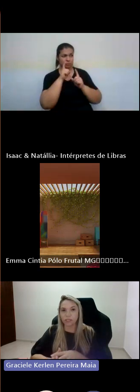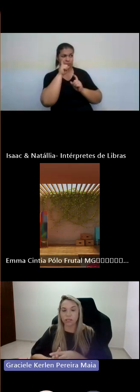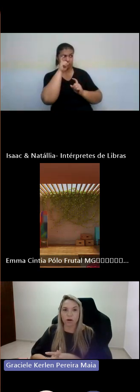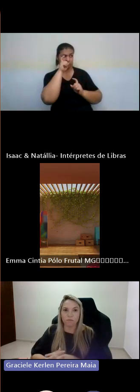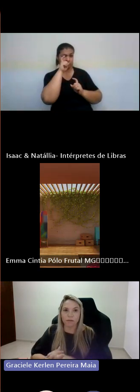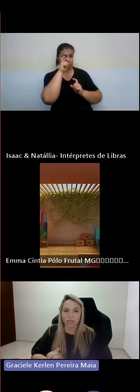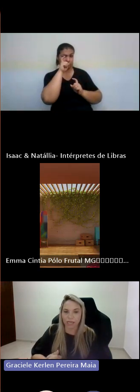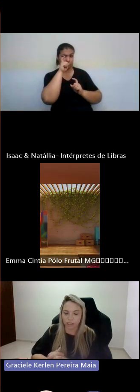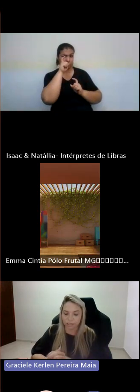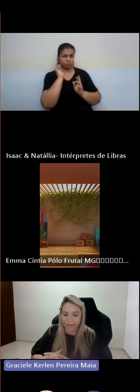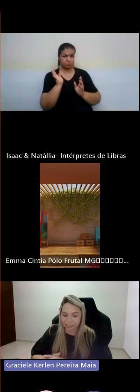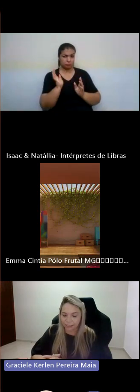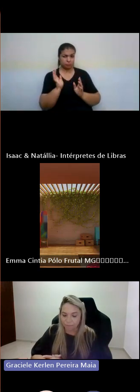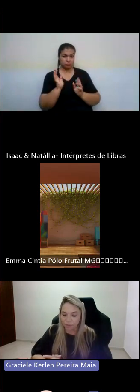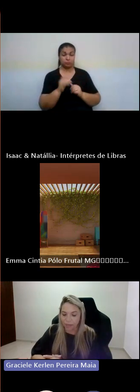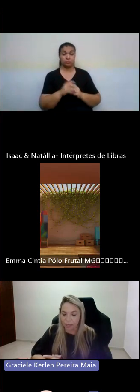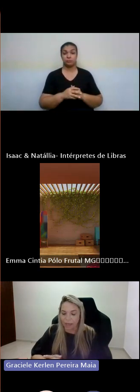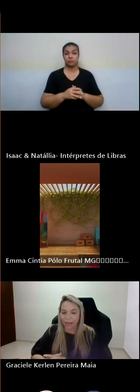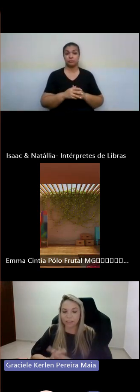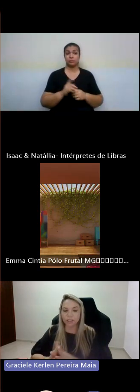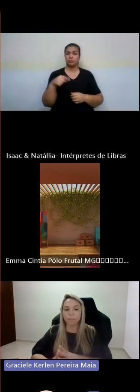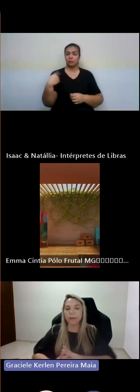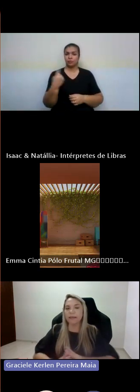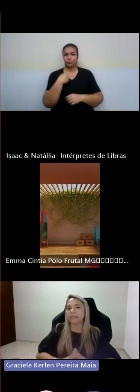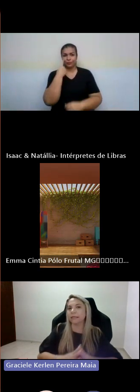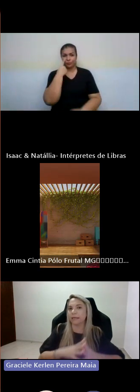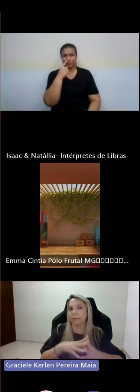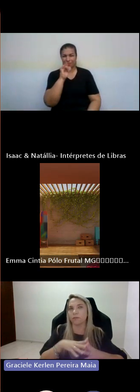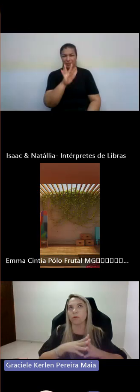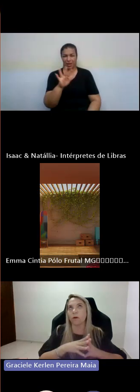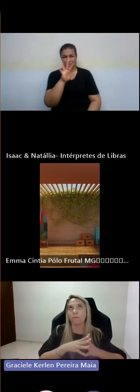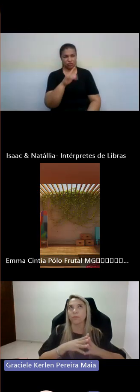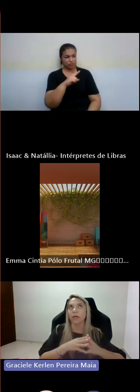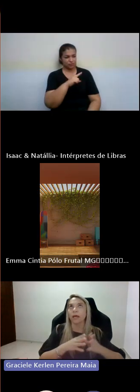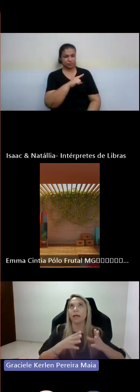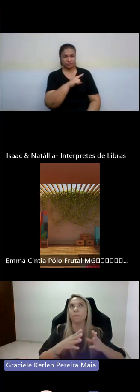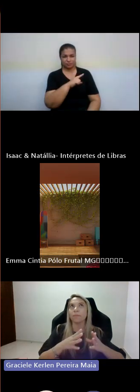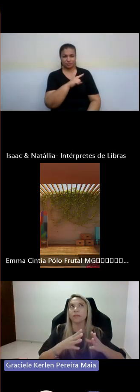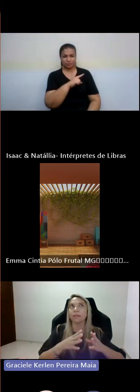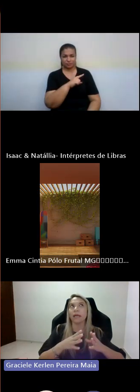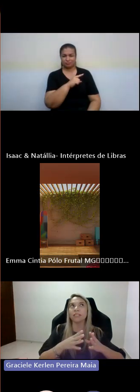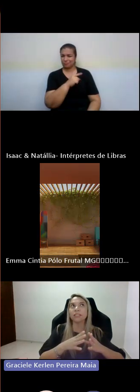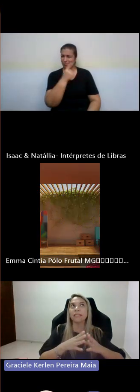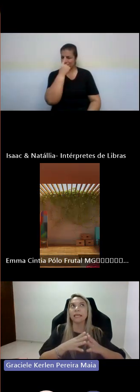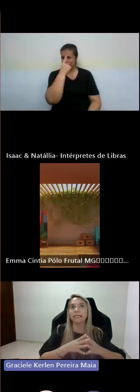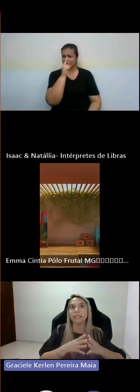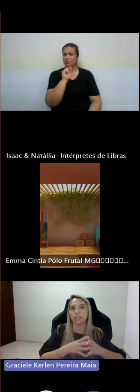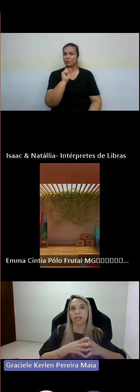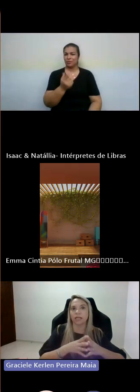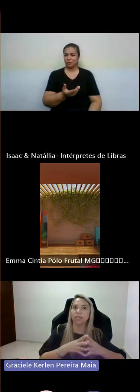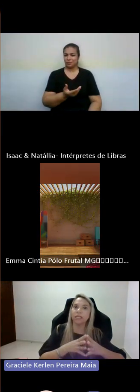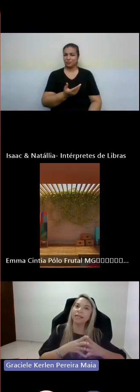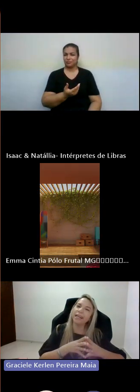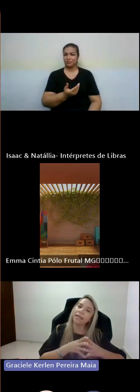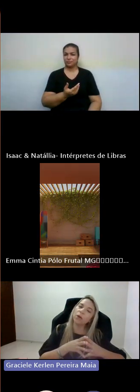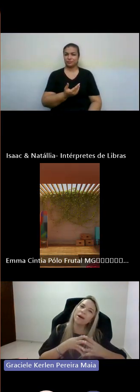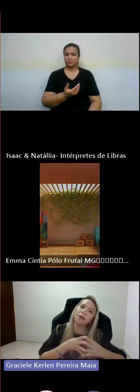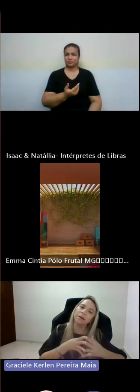Quando a gente olha uma charge dessa, a gente pensa em quê, pessoal? A gente tem nessa